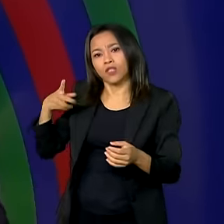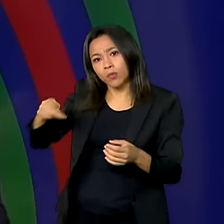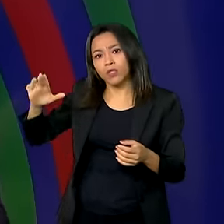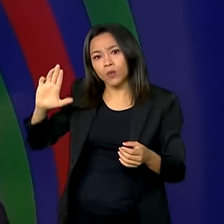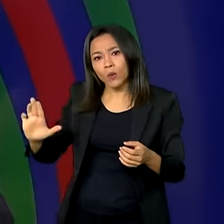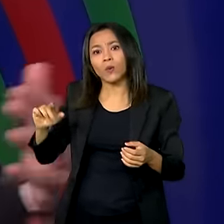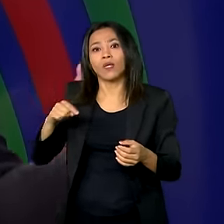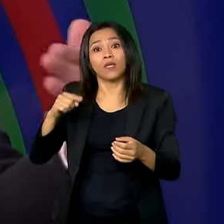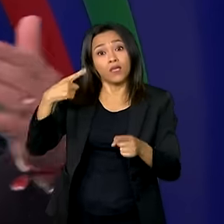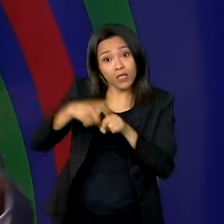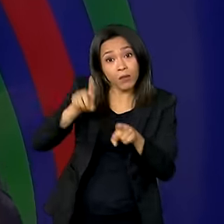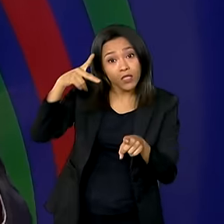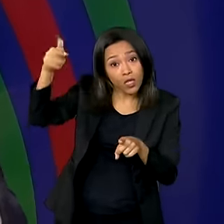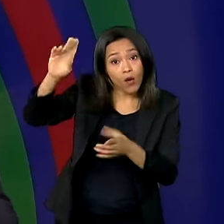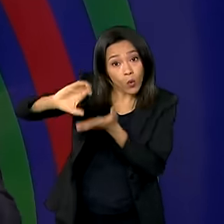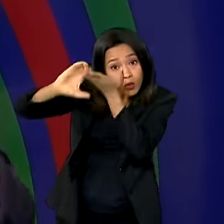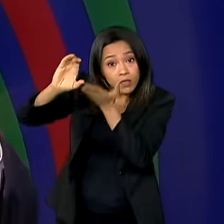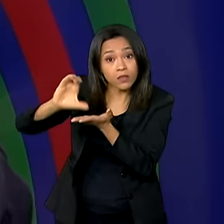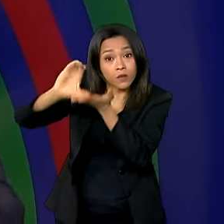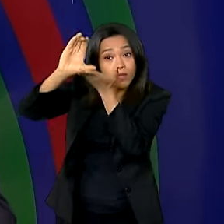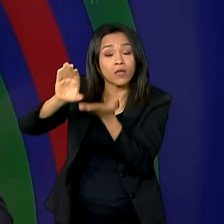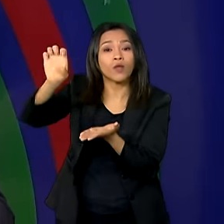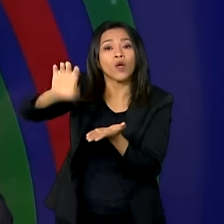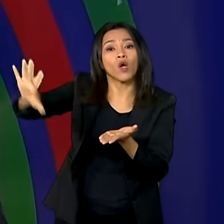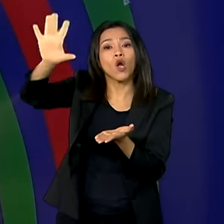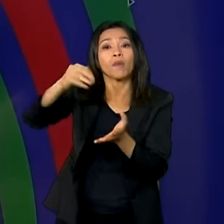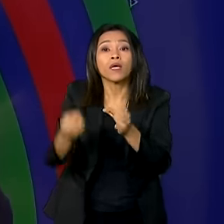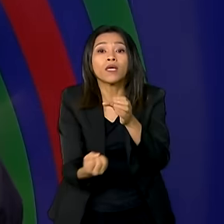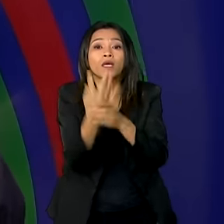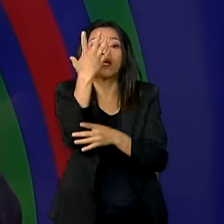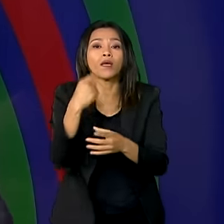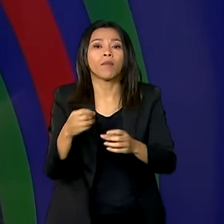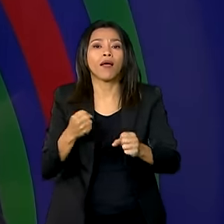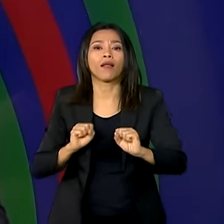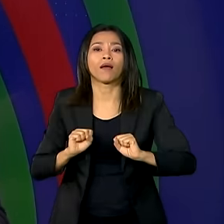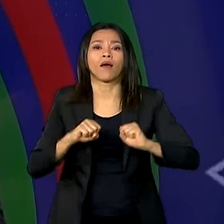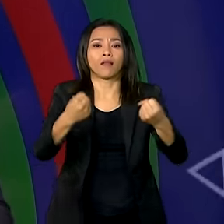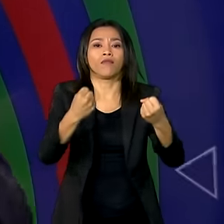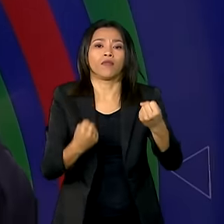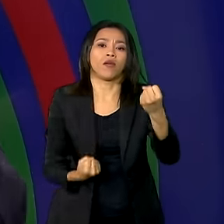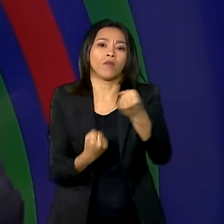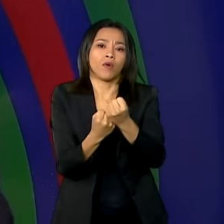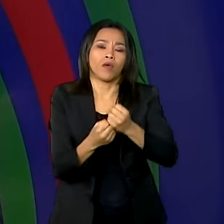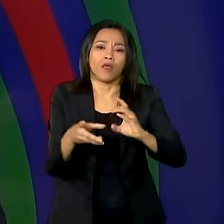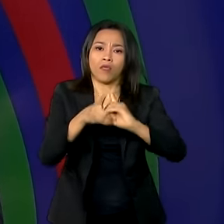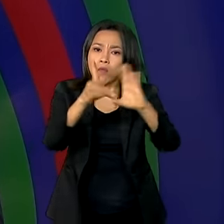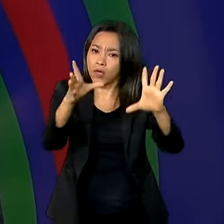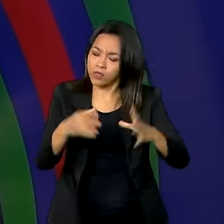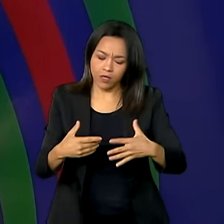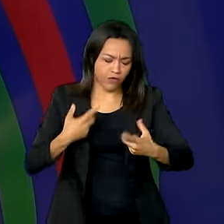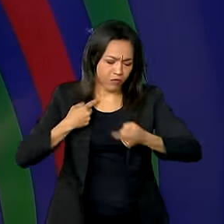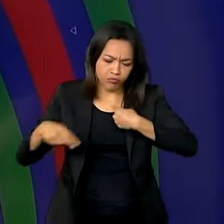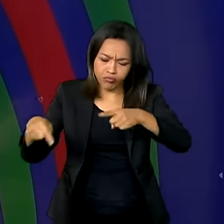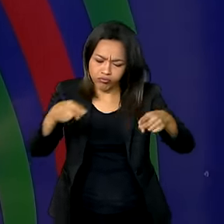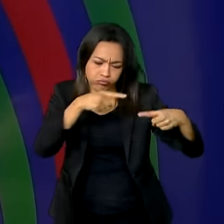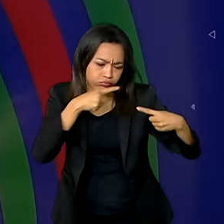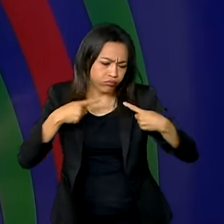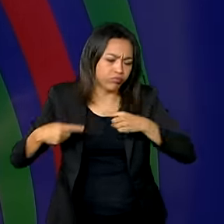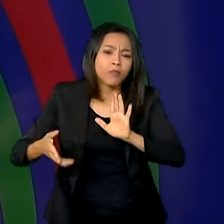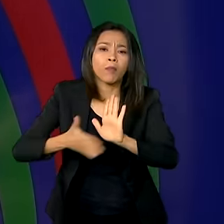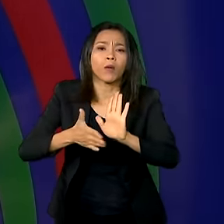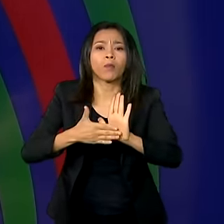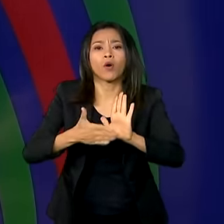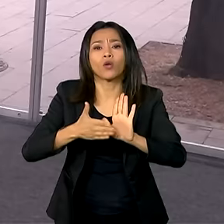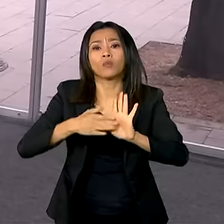o Conselhão Europeu, criam um ambiente para defender a democracia, colocar todo mundo na mesa e discutir consenso e propostas para um mundo